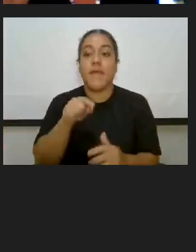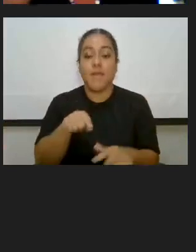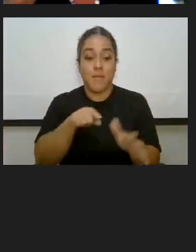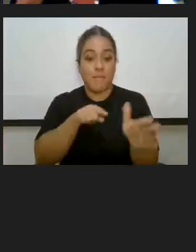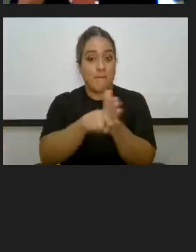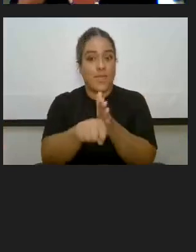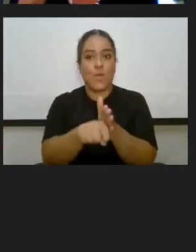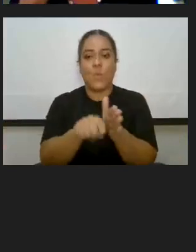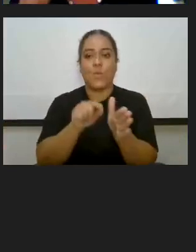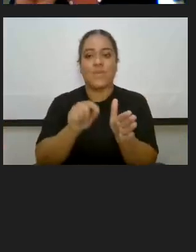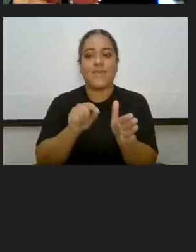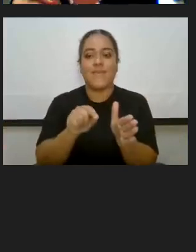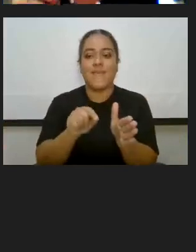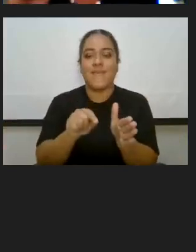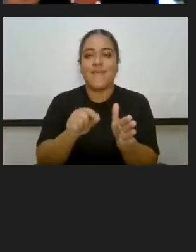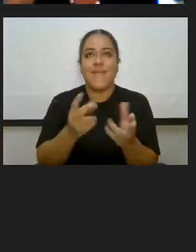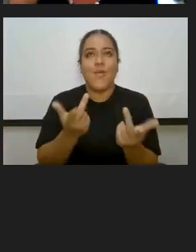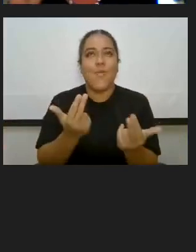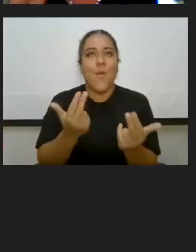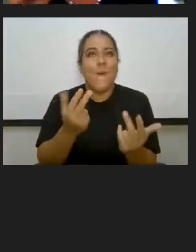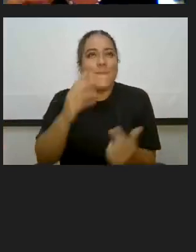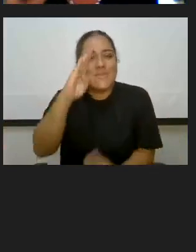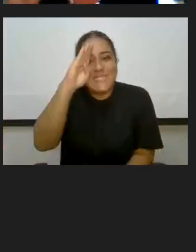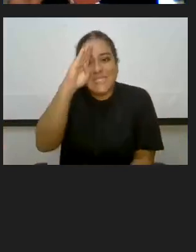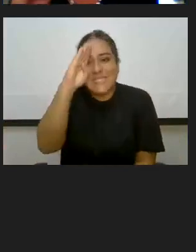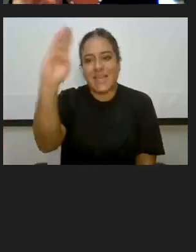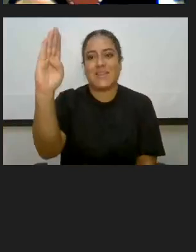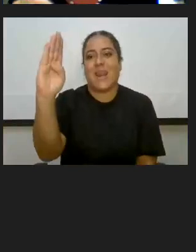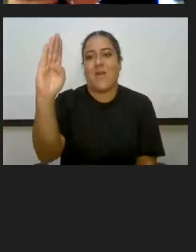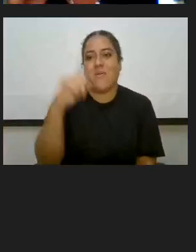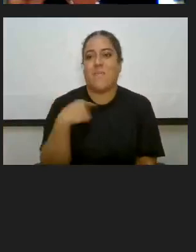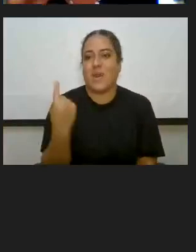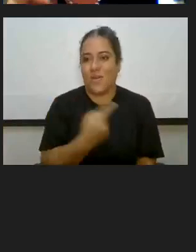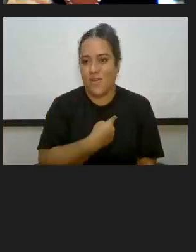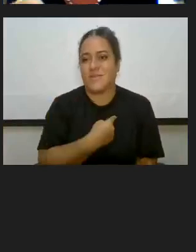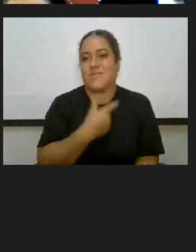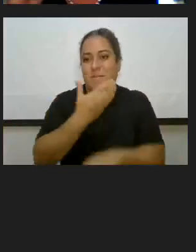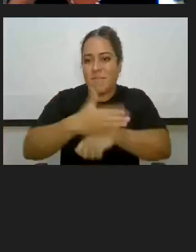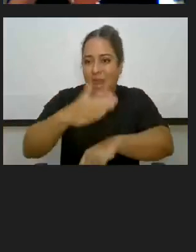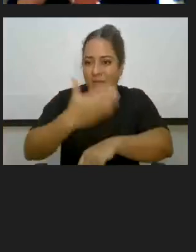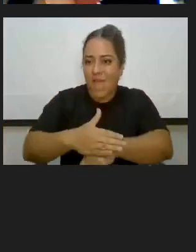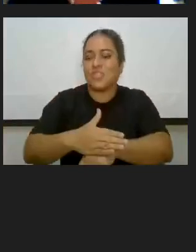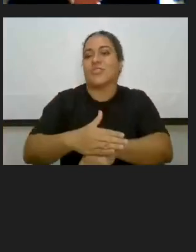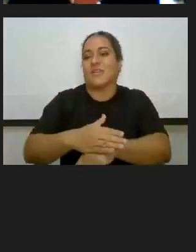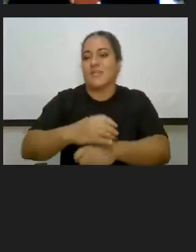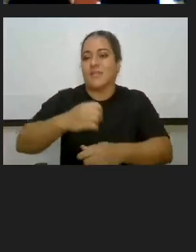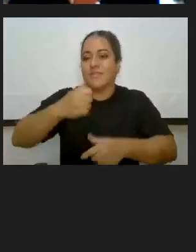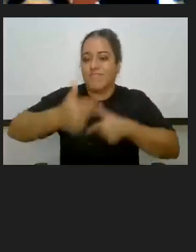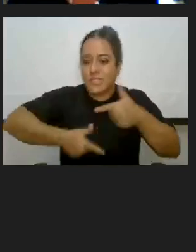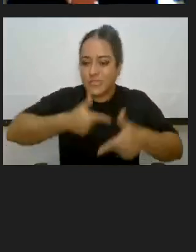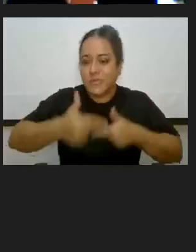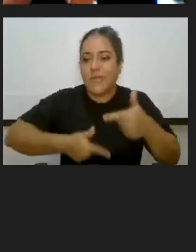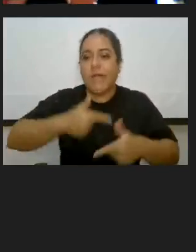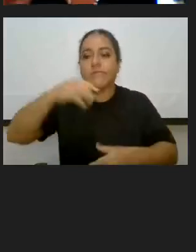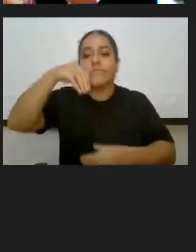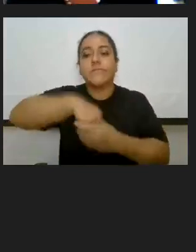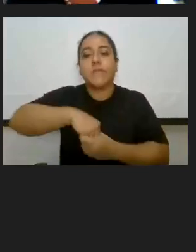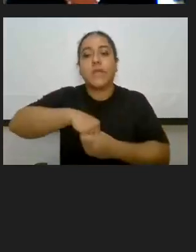que ela é central para a nossa prática, atividade, dentro de um